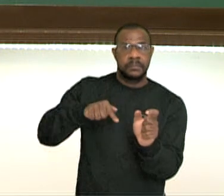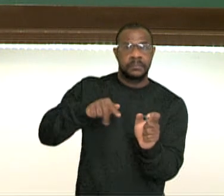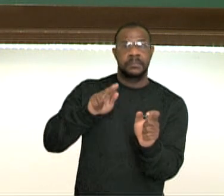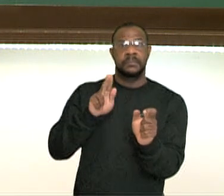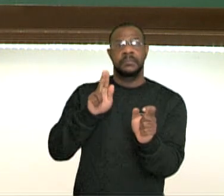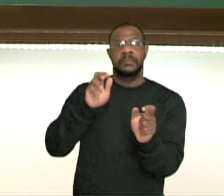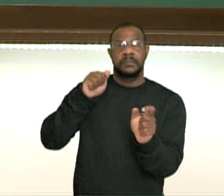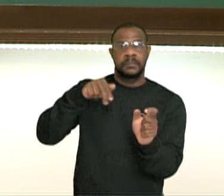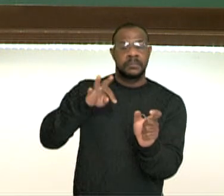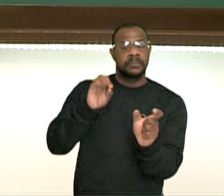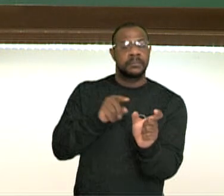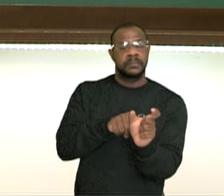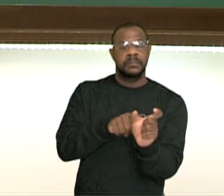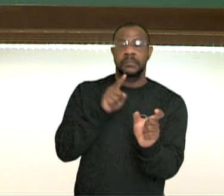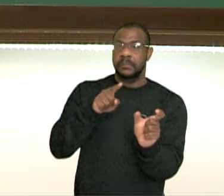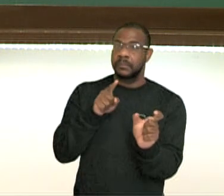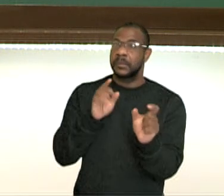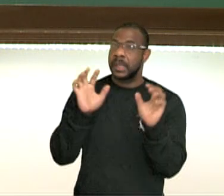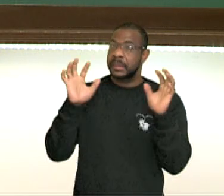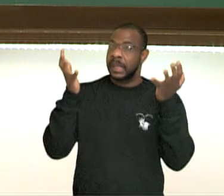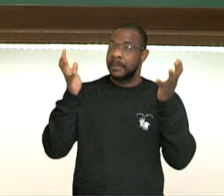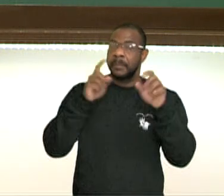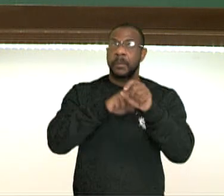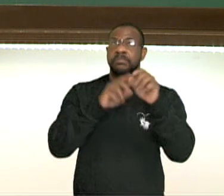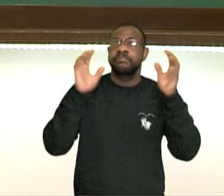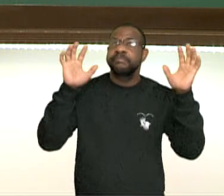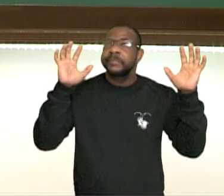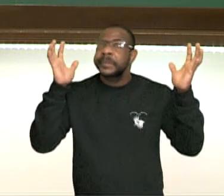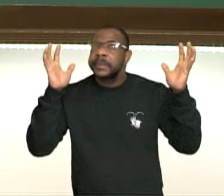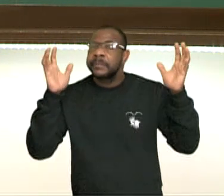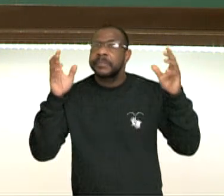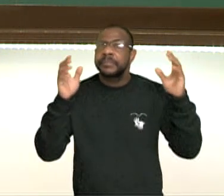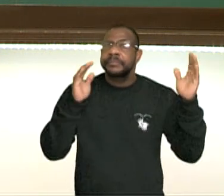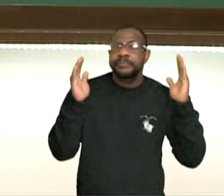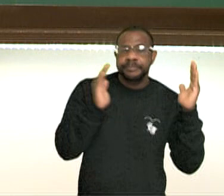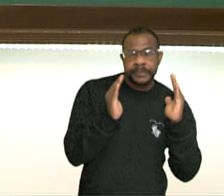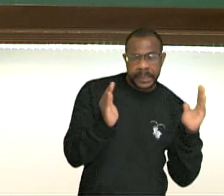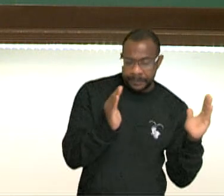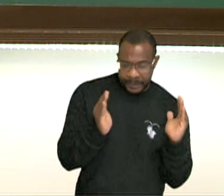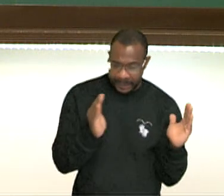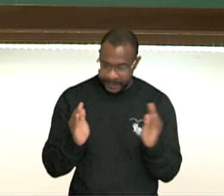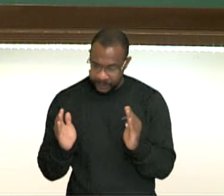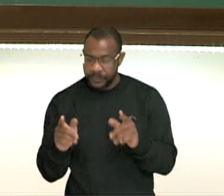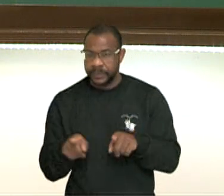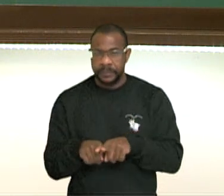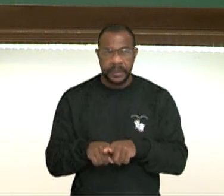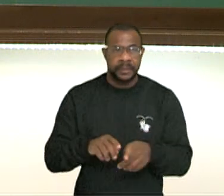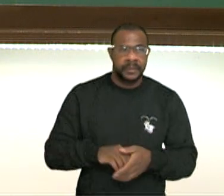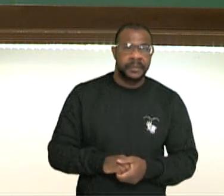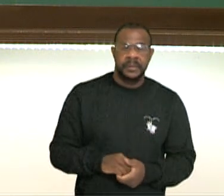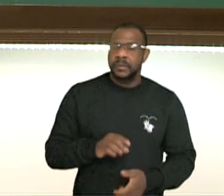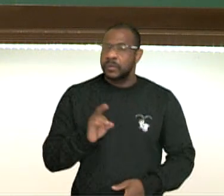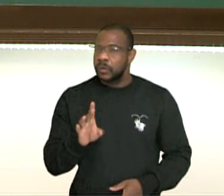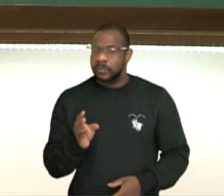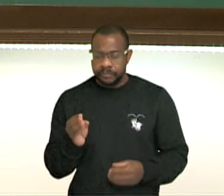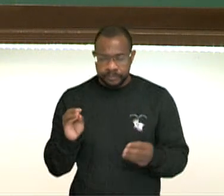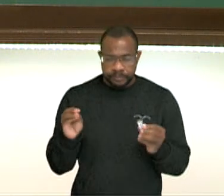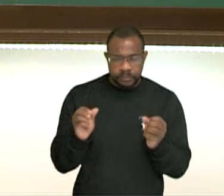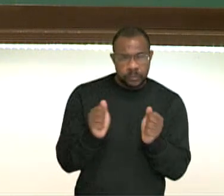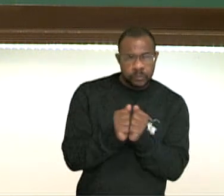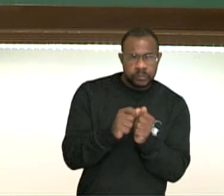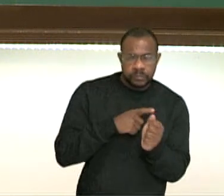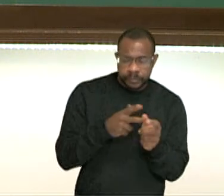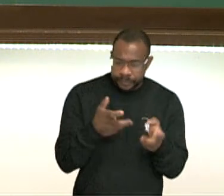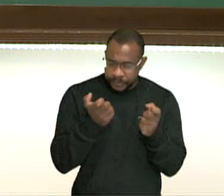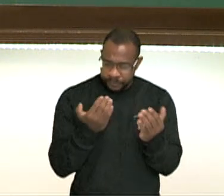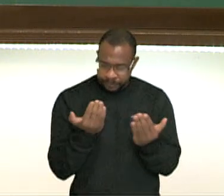não é indicativa somente de tempo. Ela coloca duas questões em perspectiva. Ela coloca ali uma do ladinho da outra para a